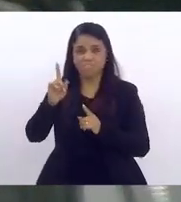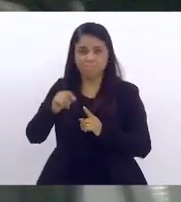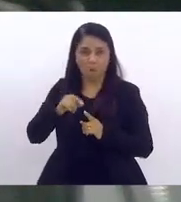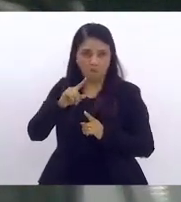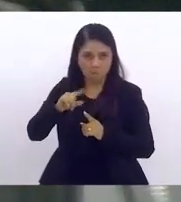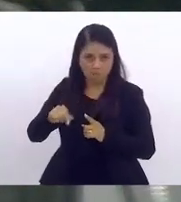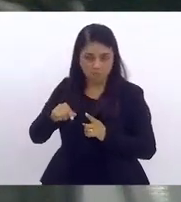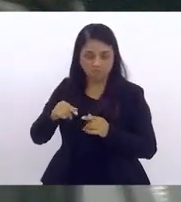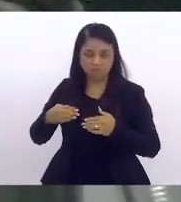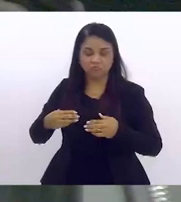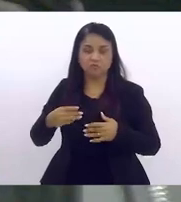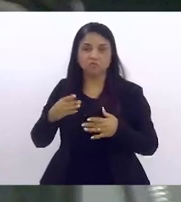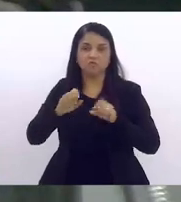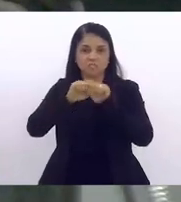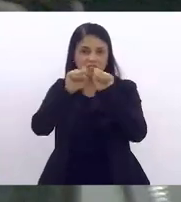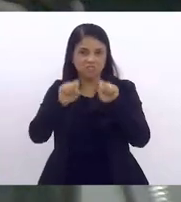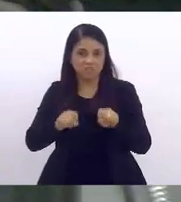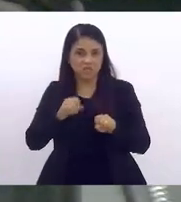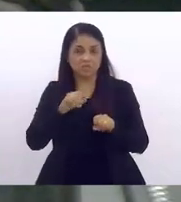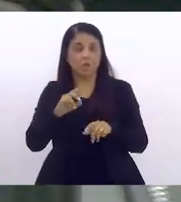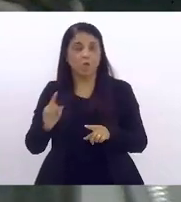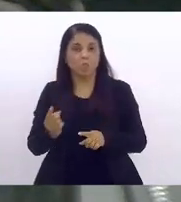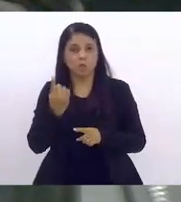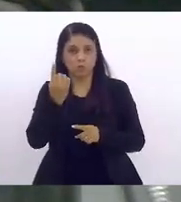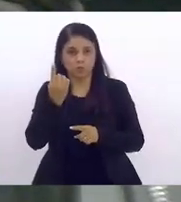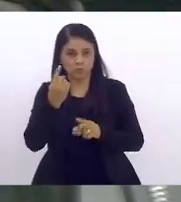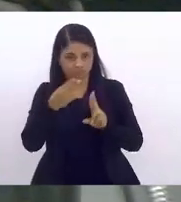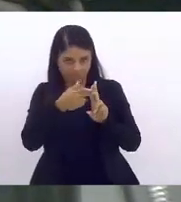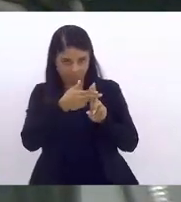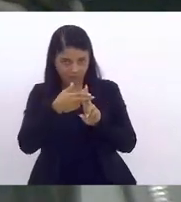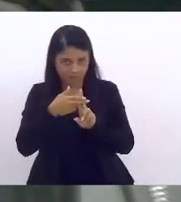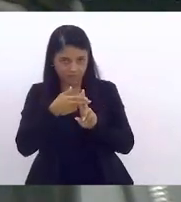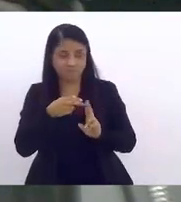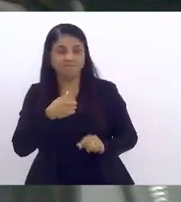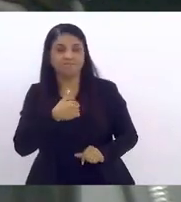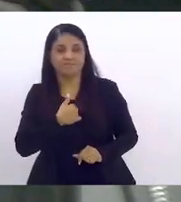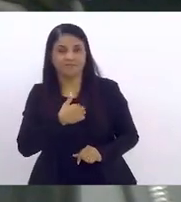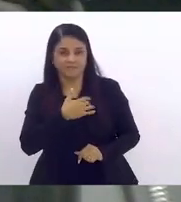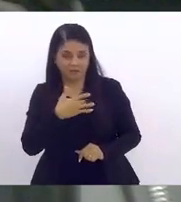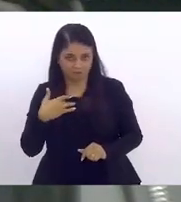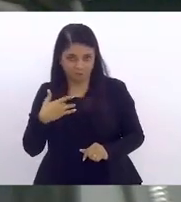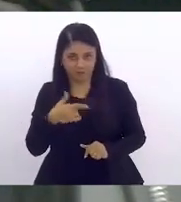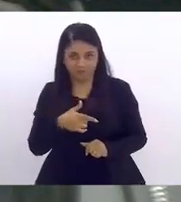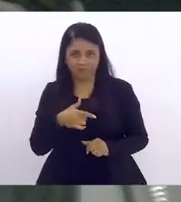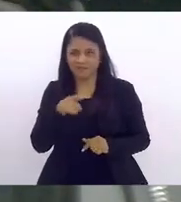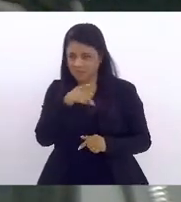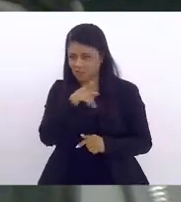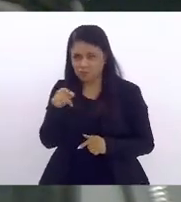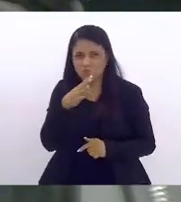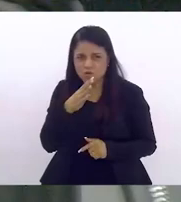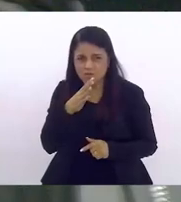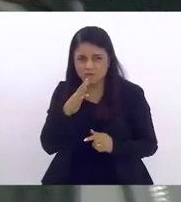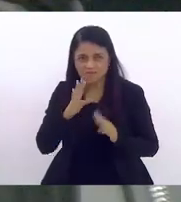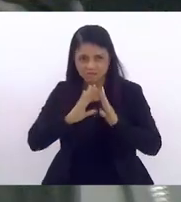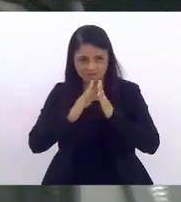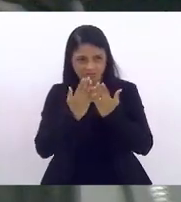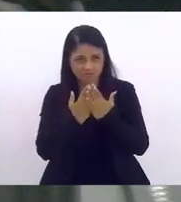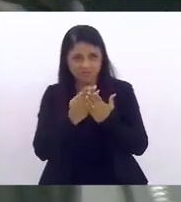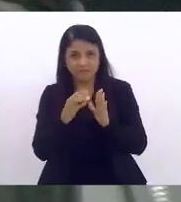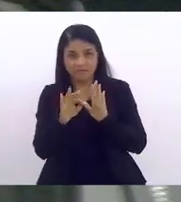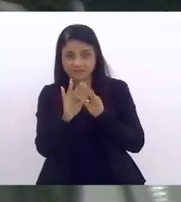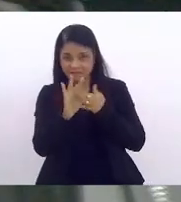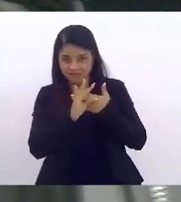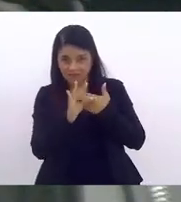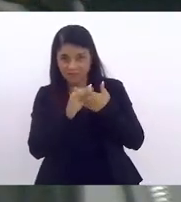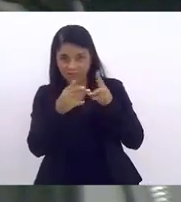de Saúde e de apagamento de instituições públicas de formação. Não sei se vocês conhecem as escolas técnicas do SUS.